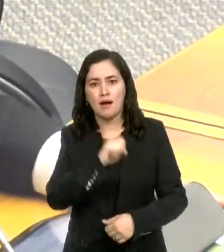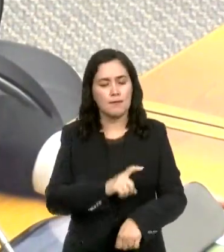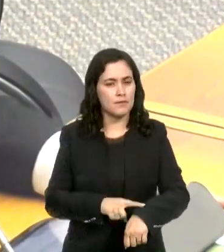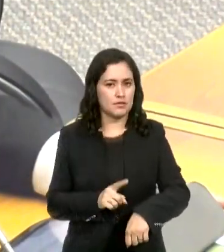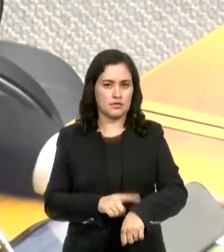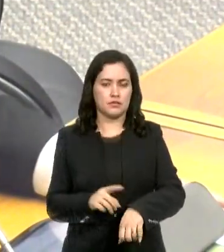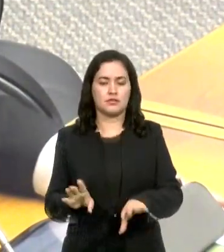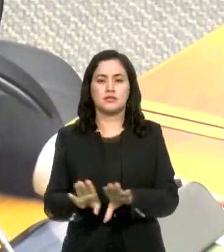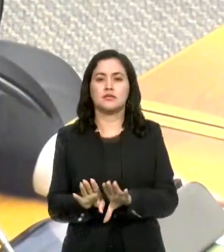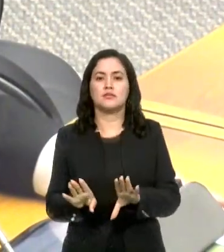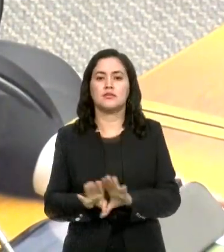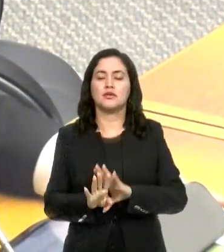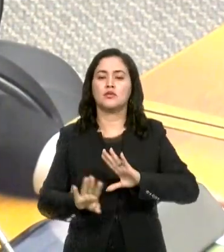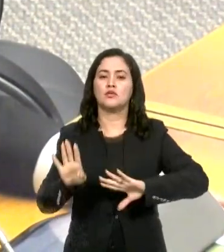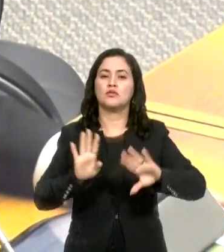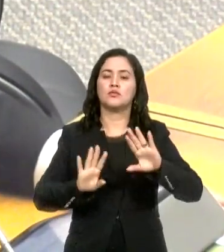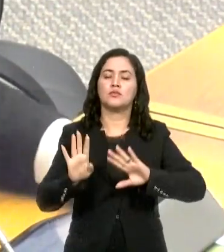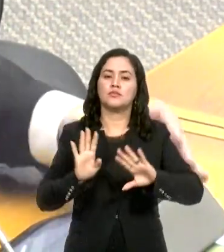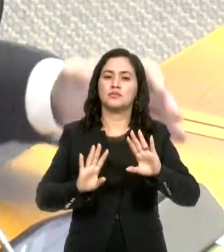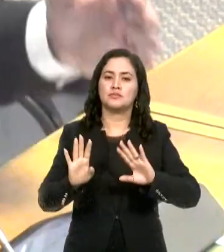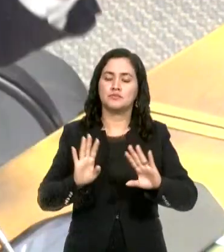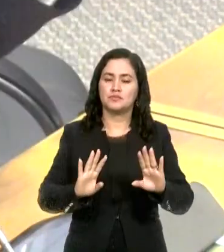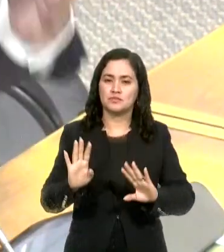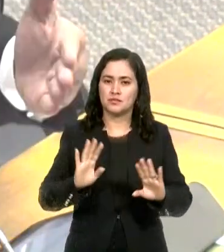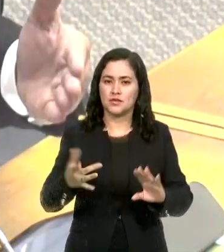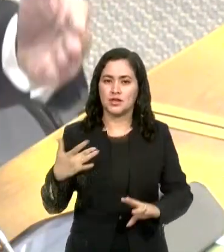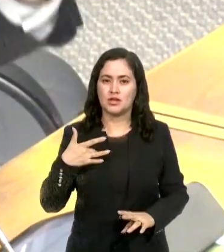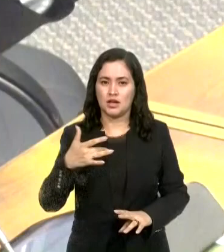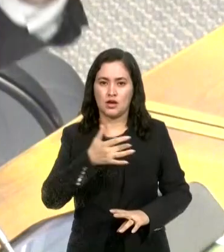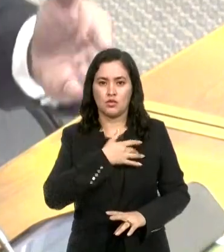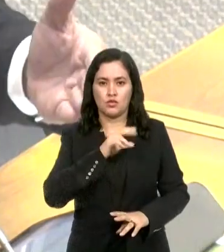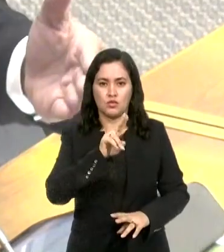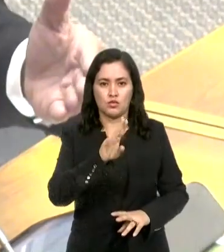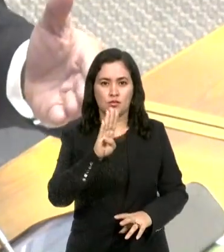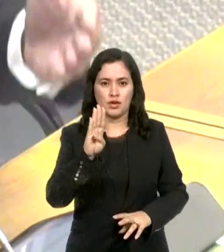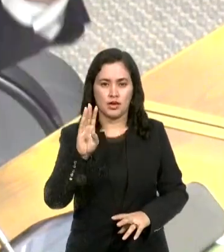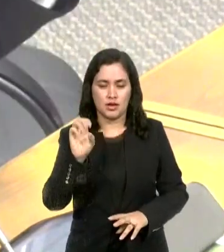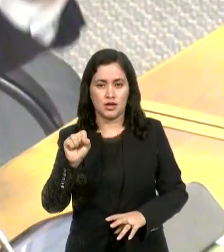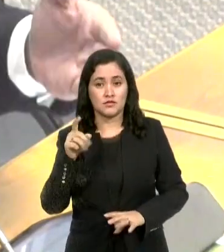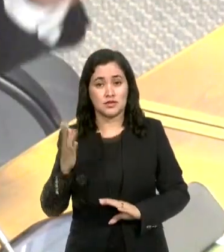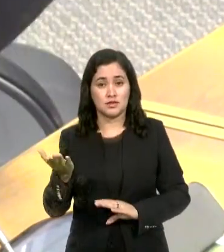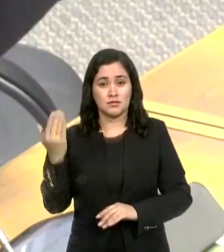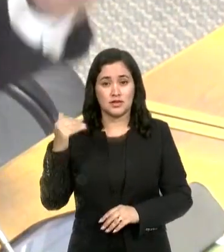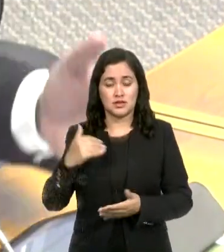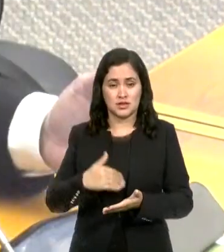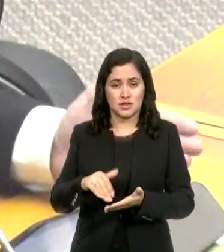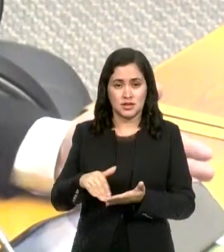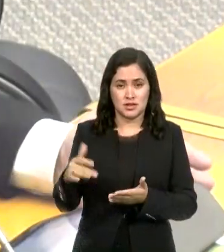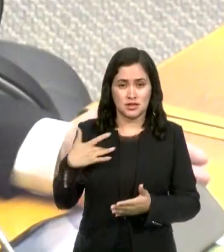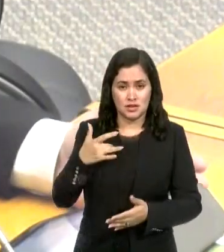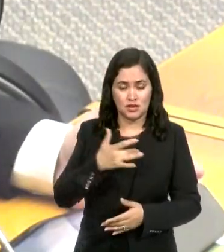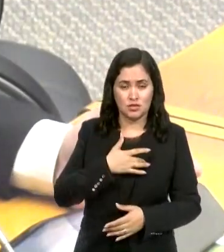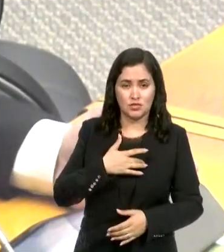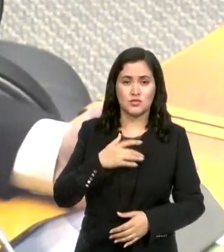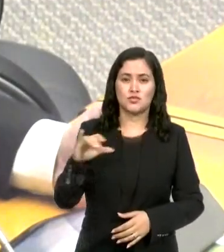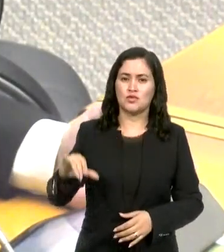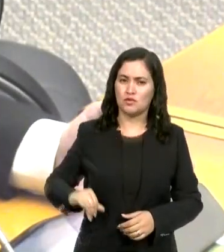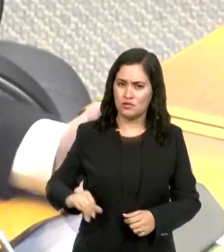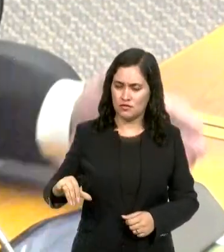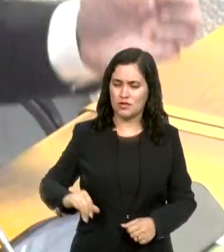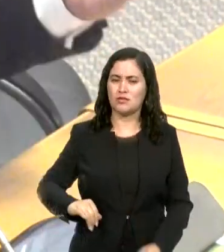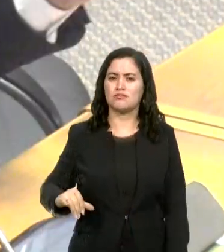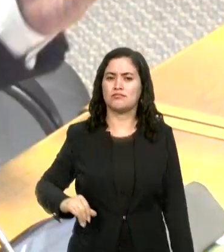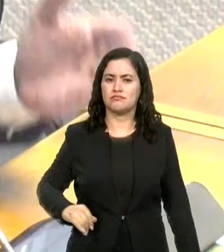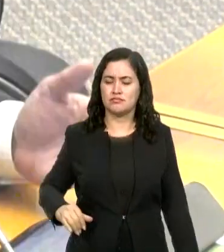foi secretário de saúde, sofreu muito. O CONASSE, que Vossa Excelência presidia, era praticamente ali que era o Ministério da Saúde do